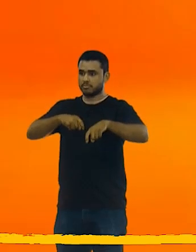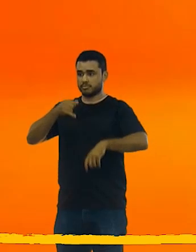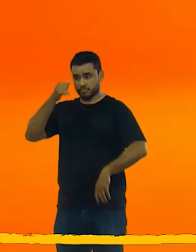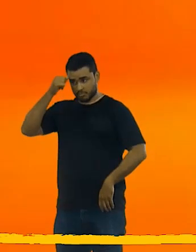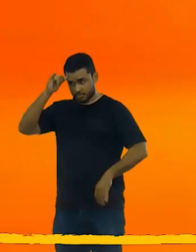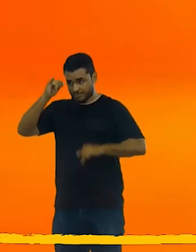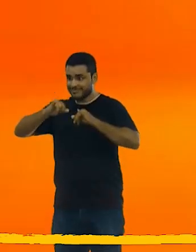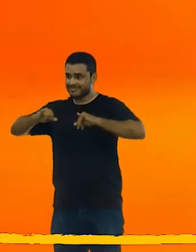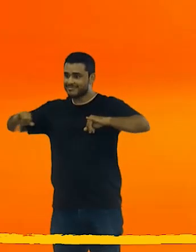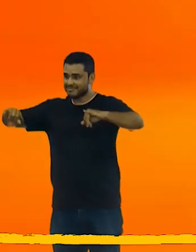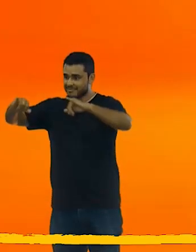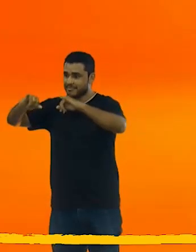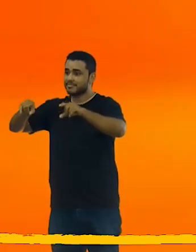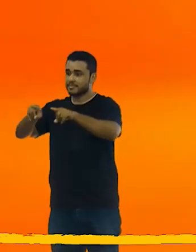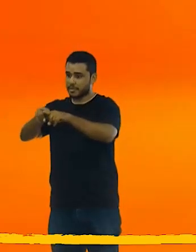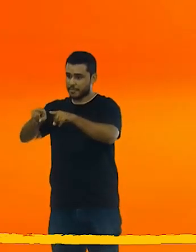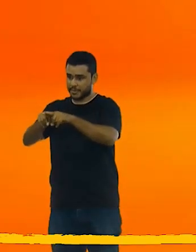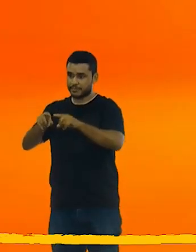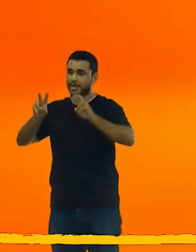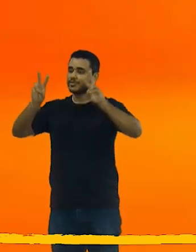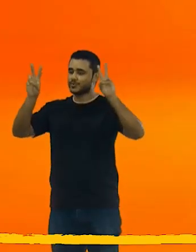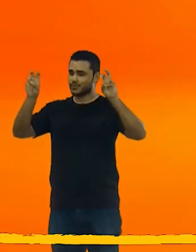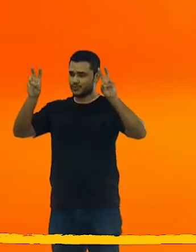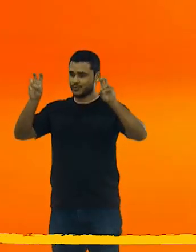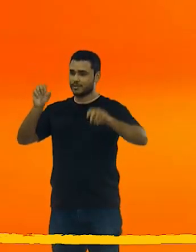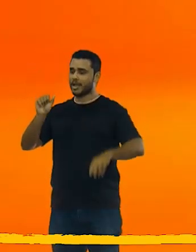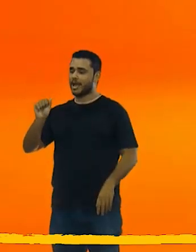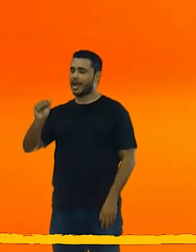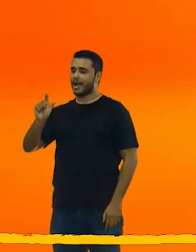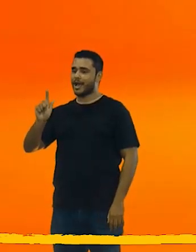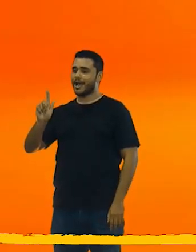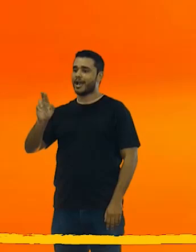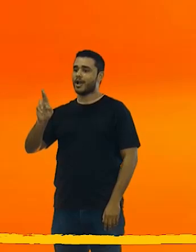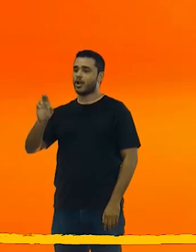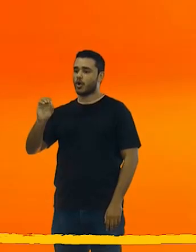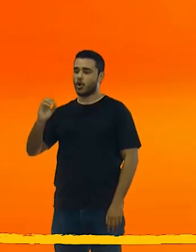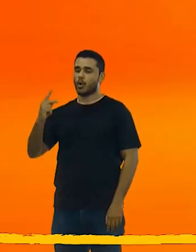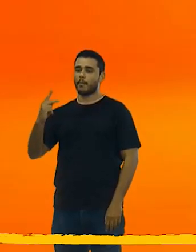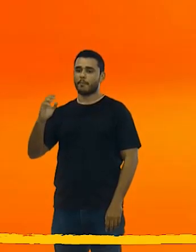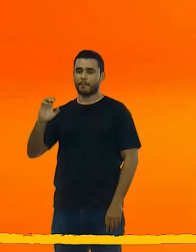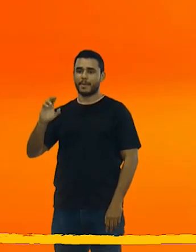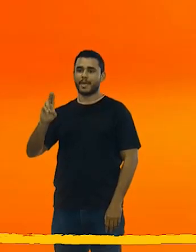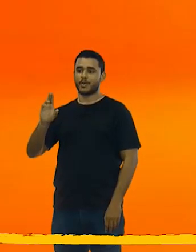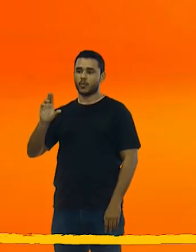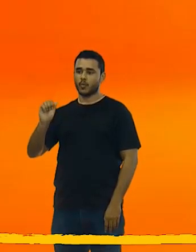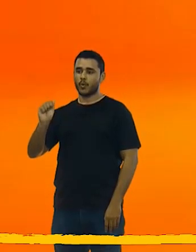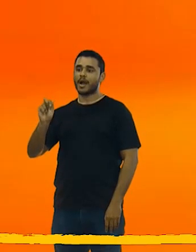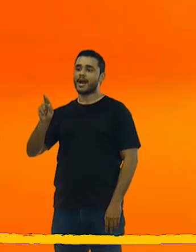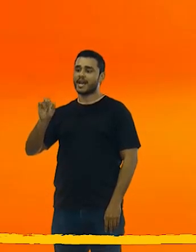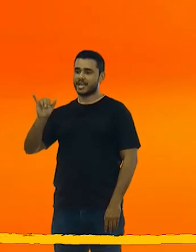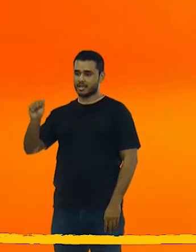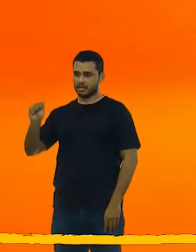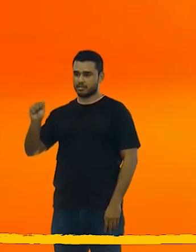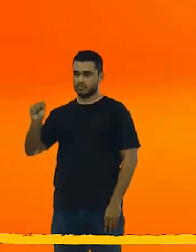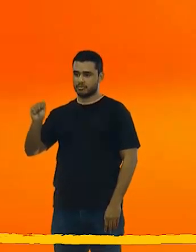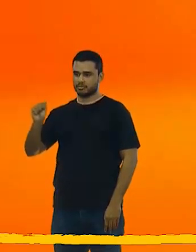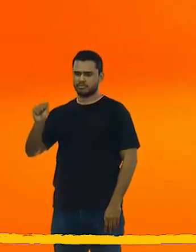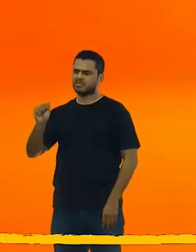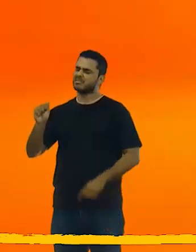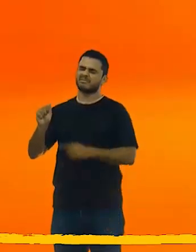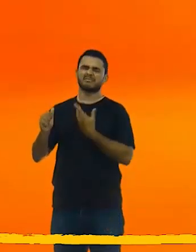importante que nós temos. Tudo bem? Minha primeira questão é, galera, qual é a diferença